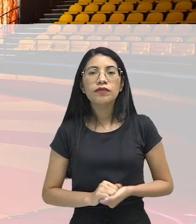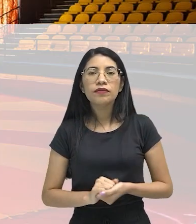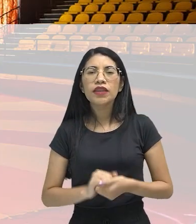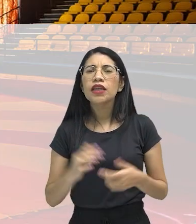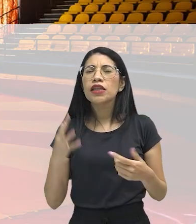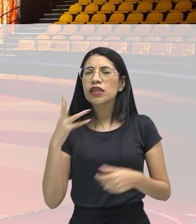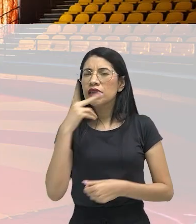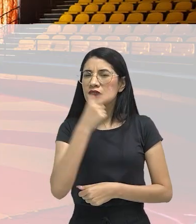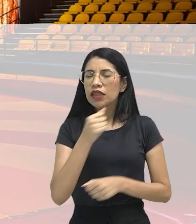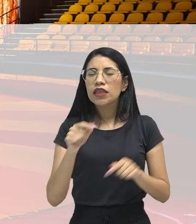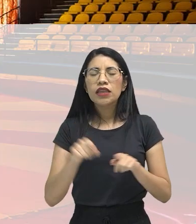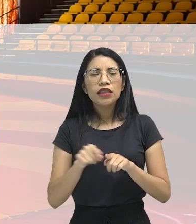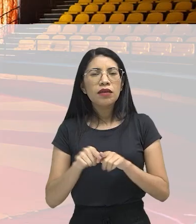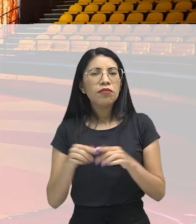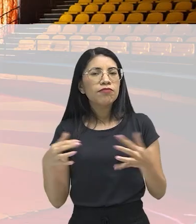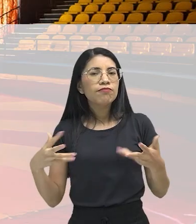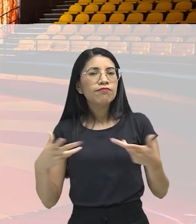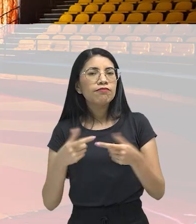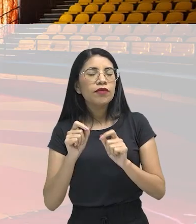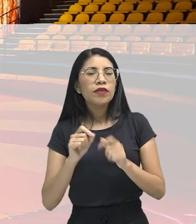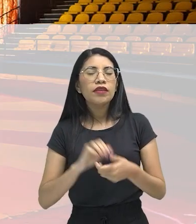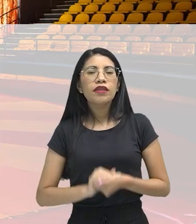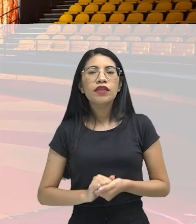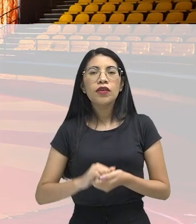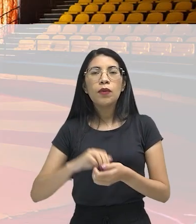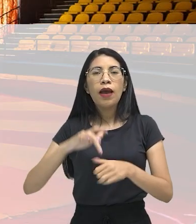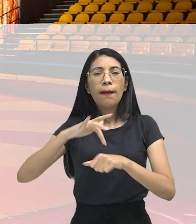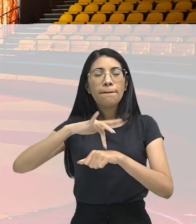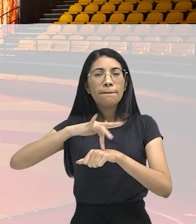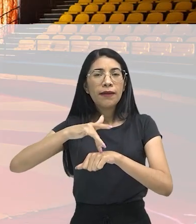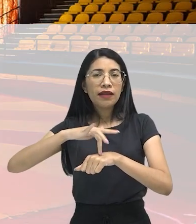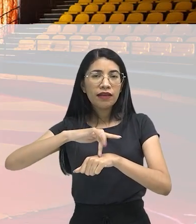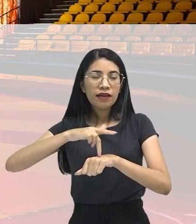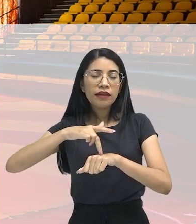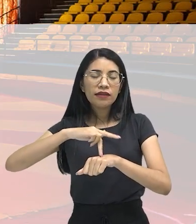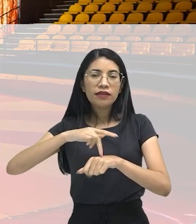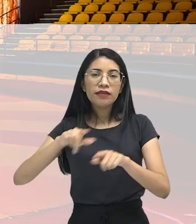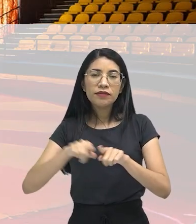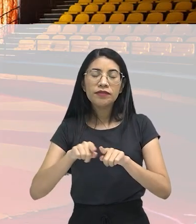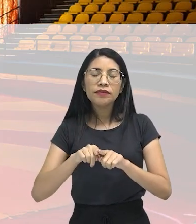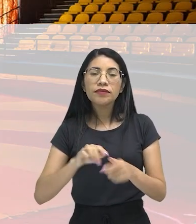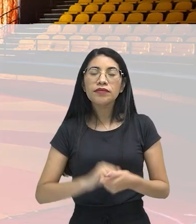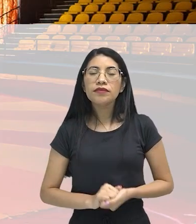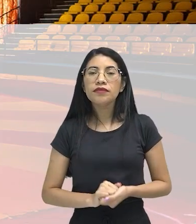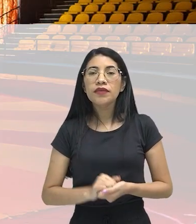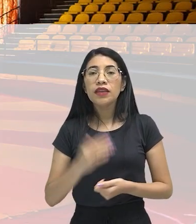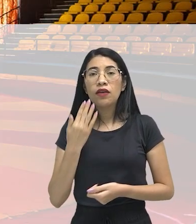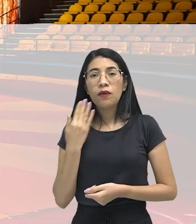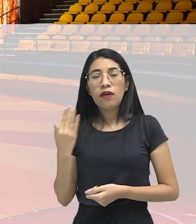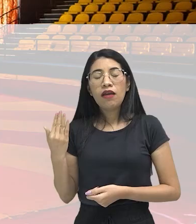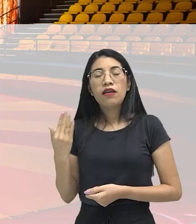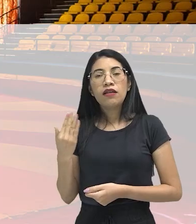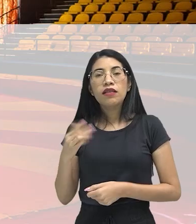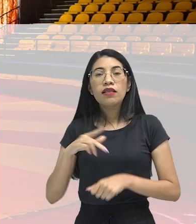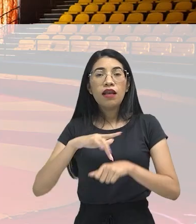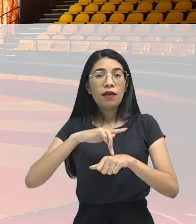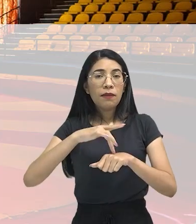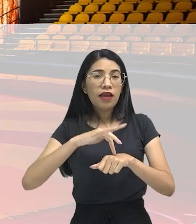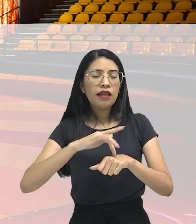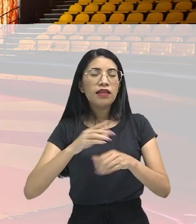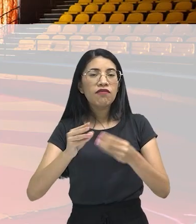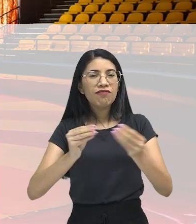é linda e maravilhosa, são as bailarinas, né? É a bailarina. Essa bailarina, ela tem